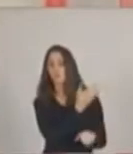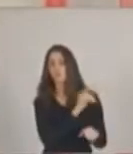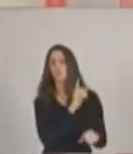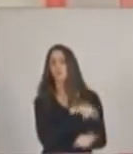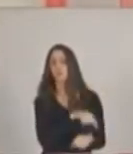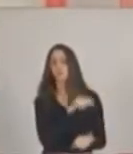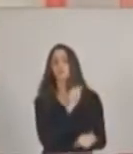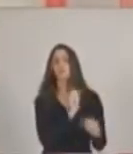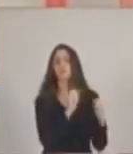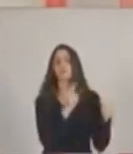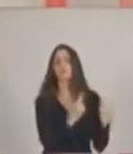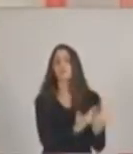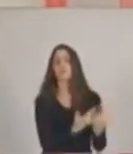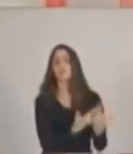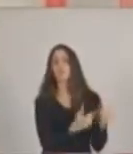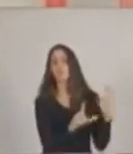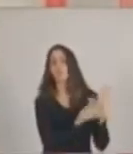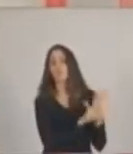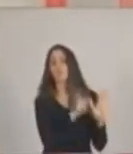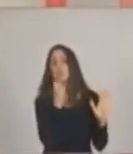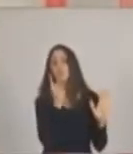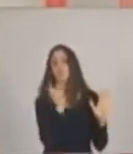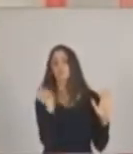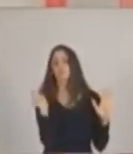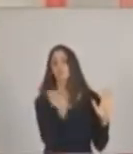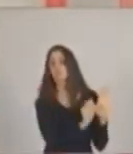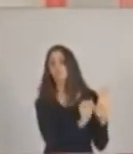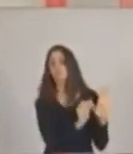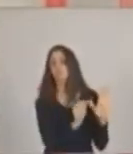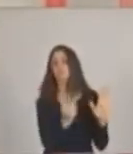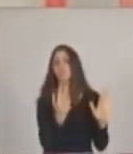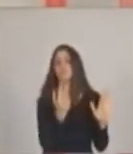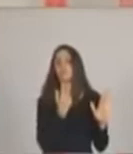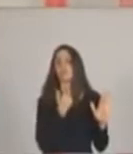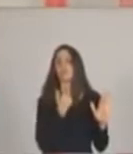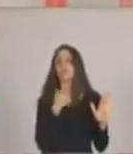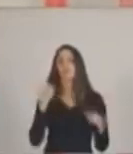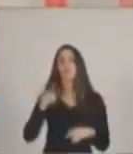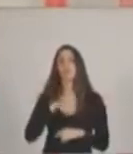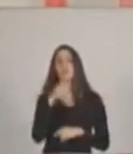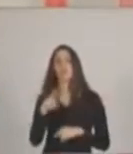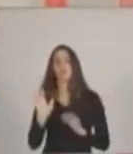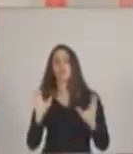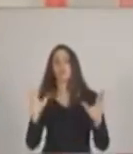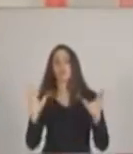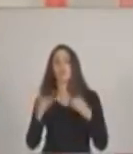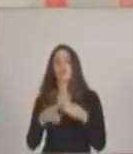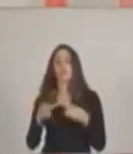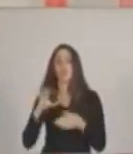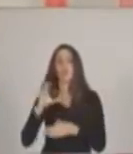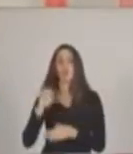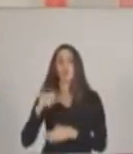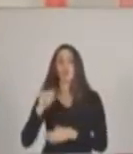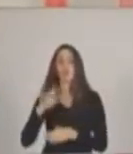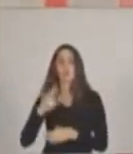ela dizia claramente que não podia haver extinção de comarca. O que nós estamos vendo no